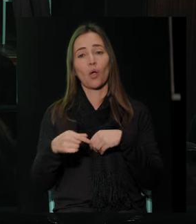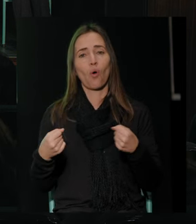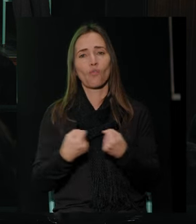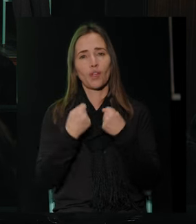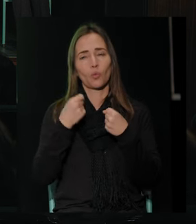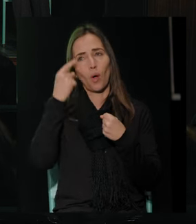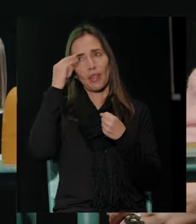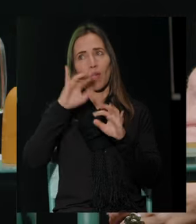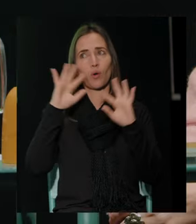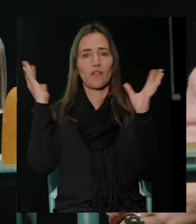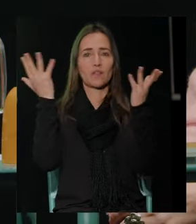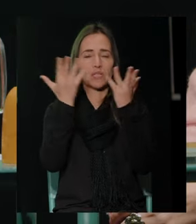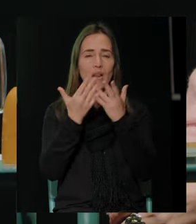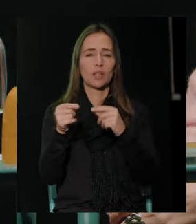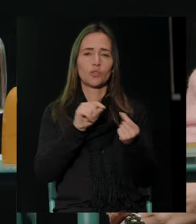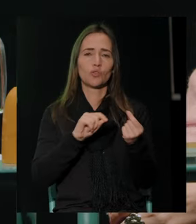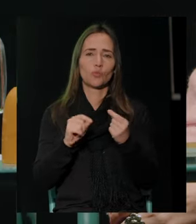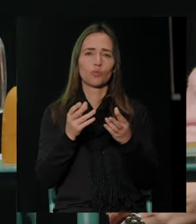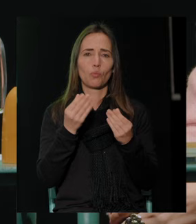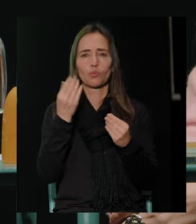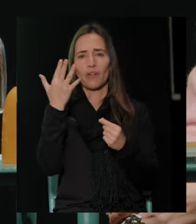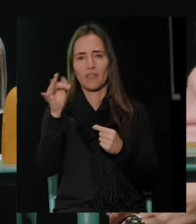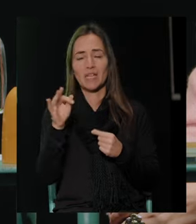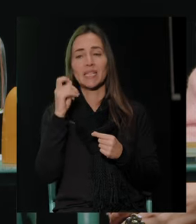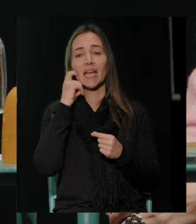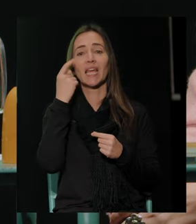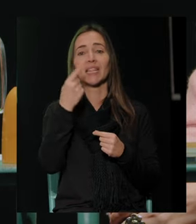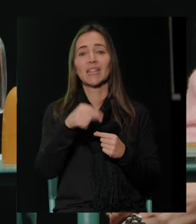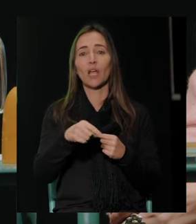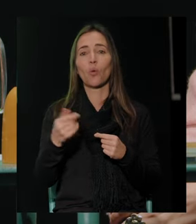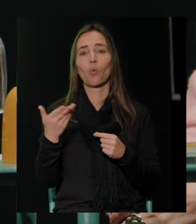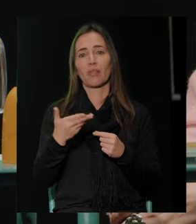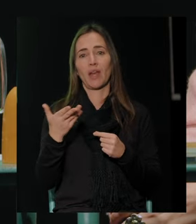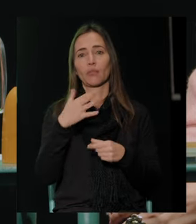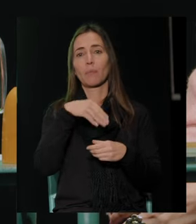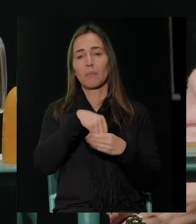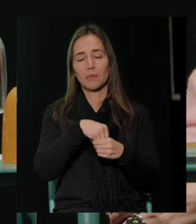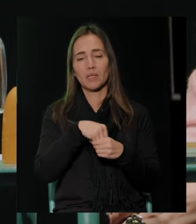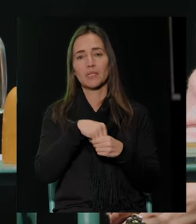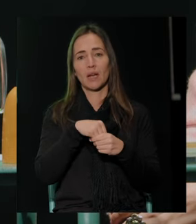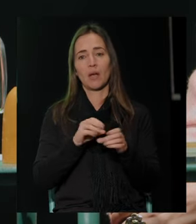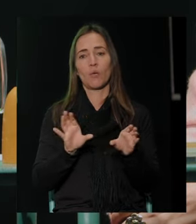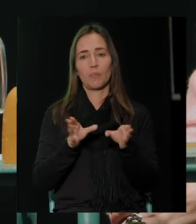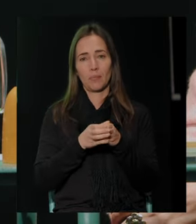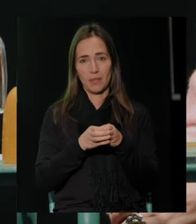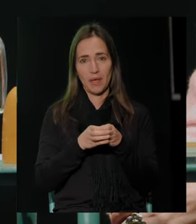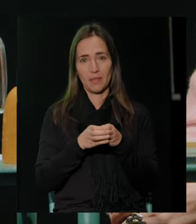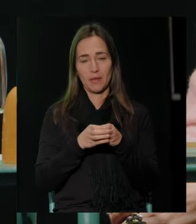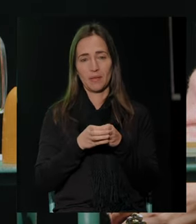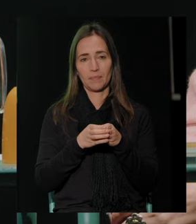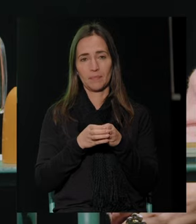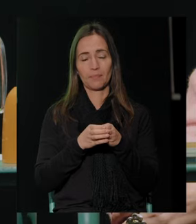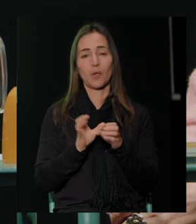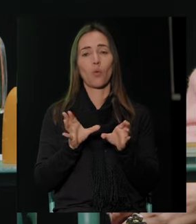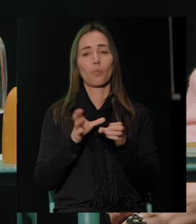universalismo, que se discute muito, por exemplo, em França. Quem é que tem o direito a pertencer à comunidade? E até que ponto